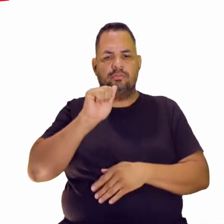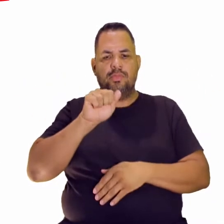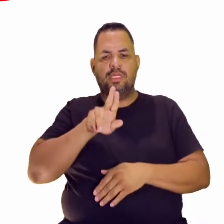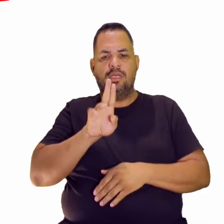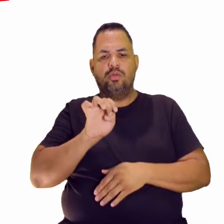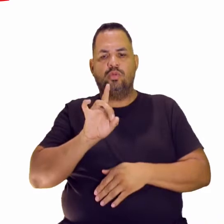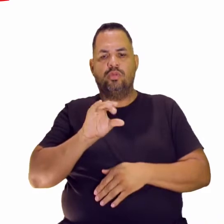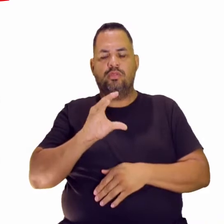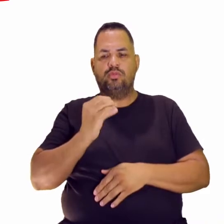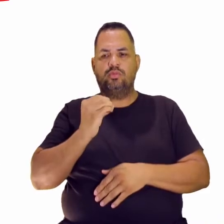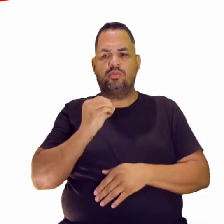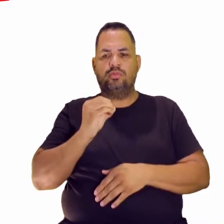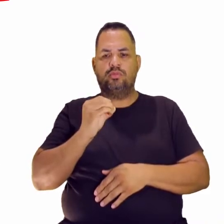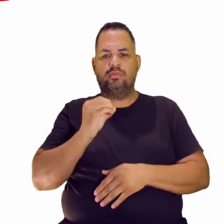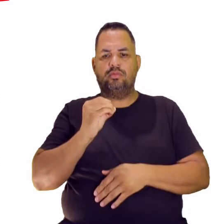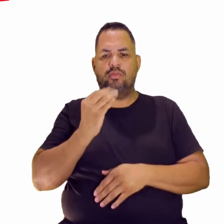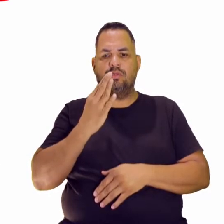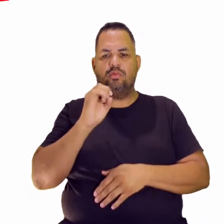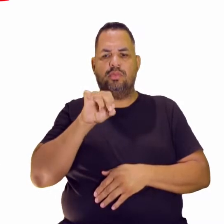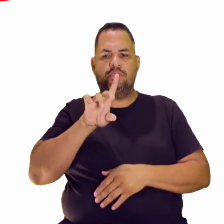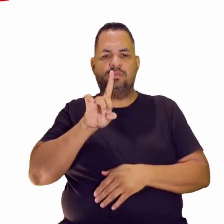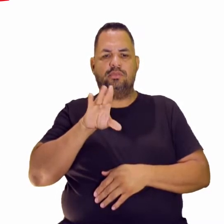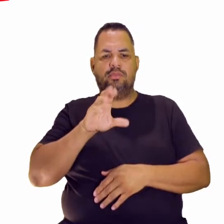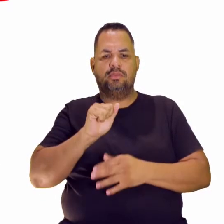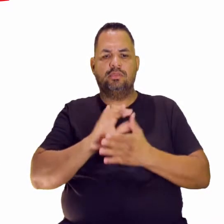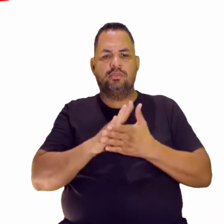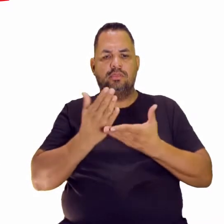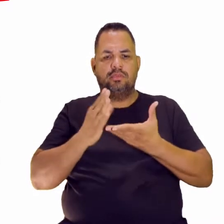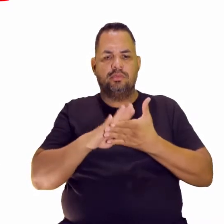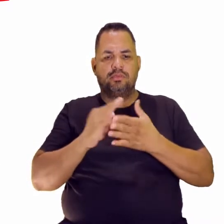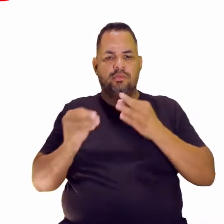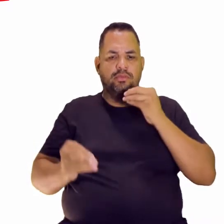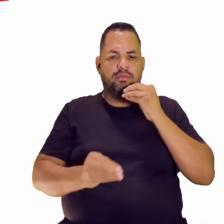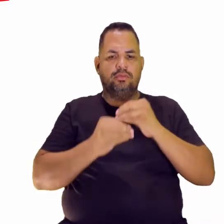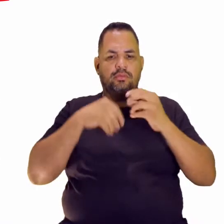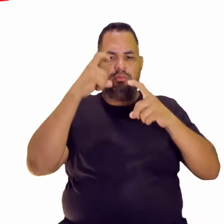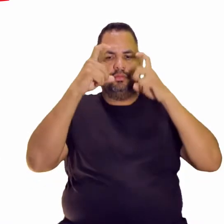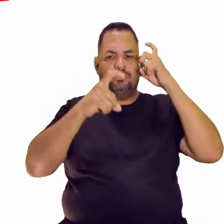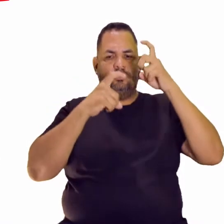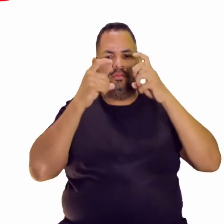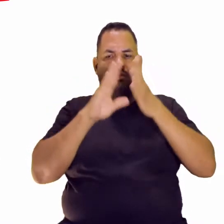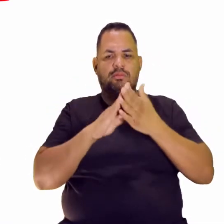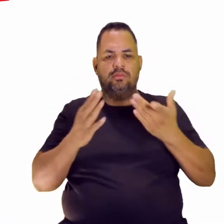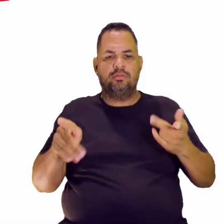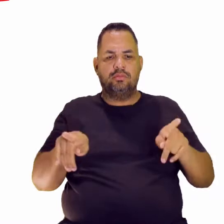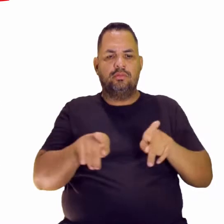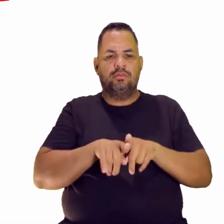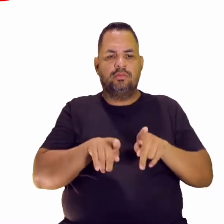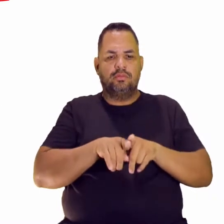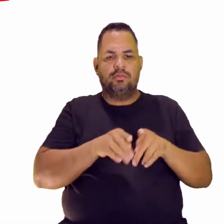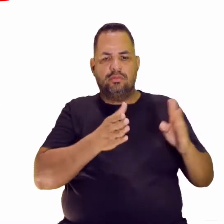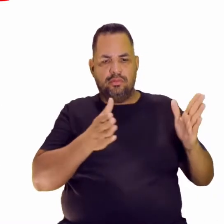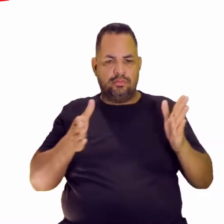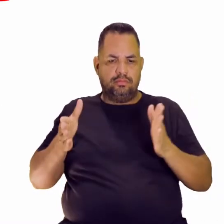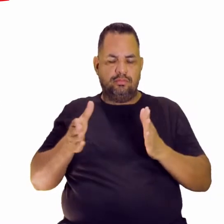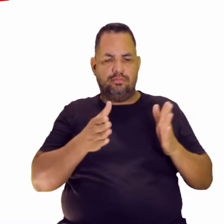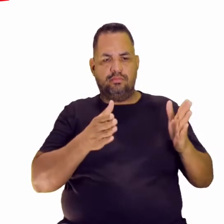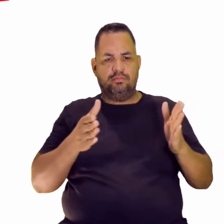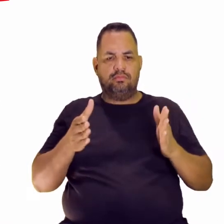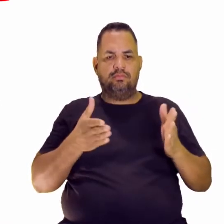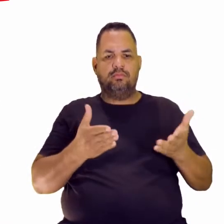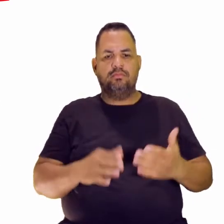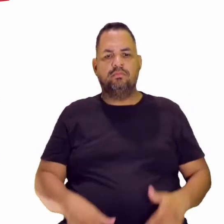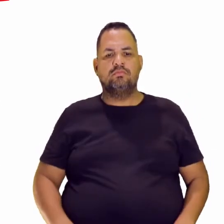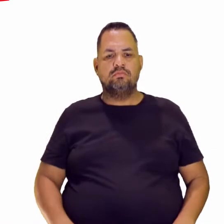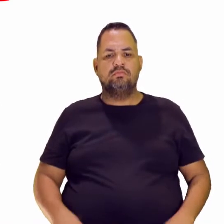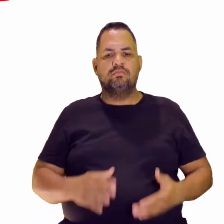texto do Alto da Compadecida se insere nas preocupações gerais desse estilo de